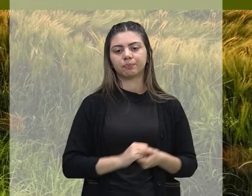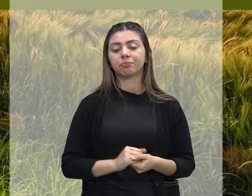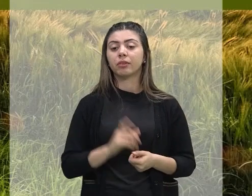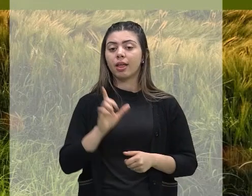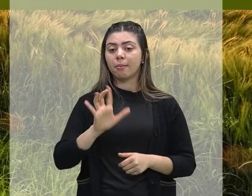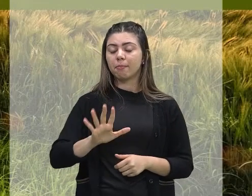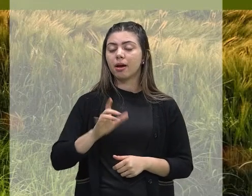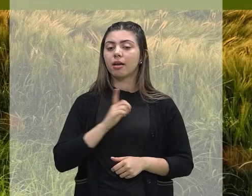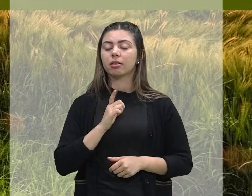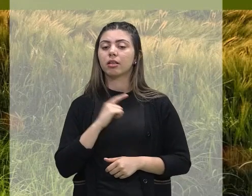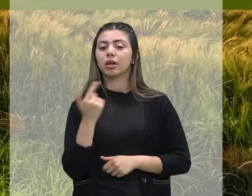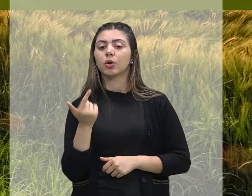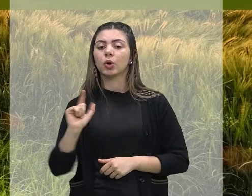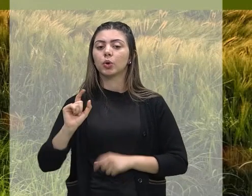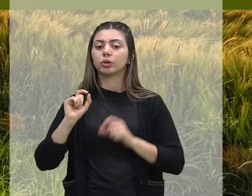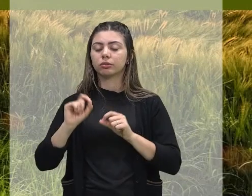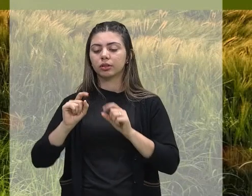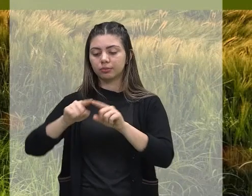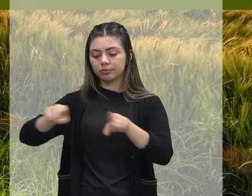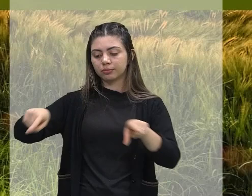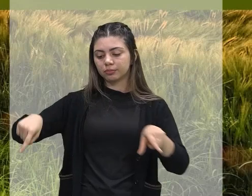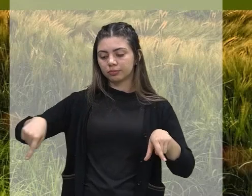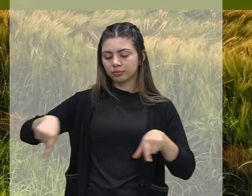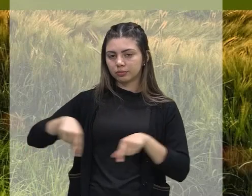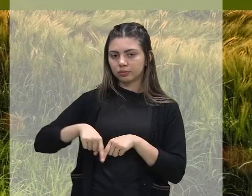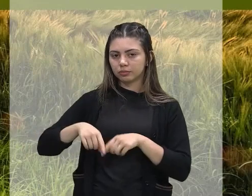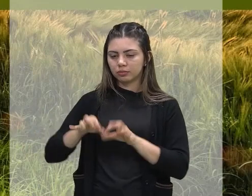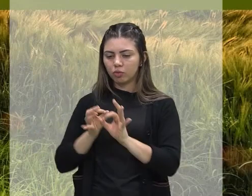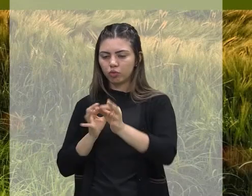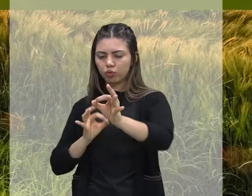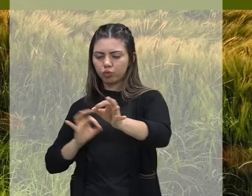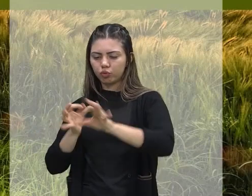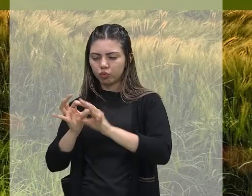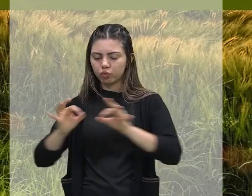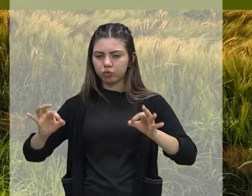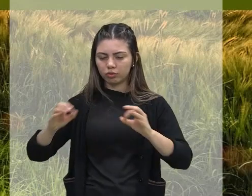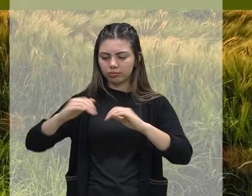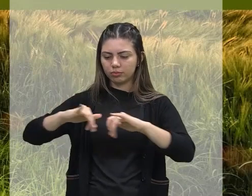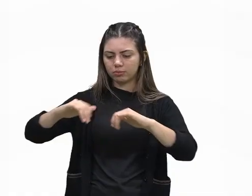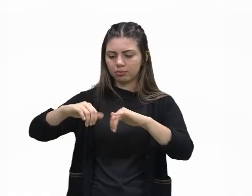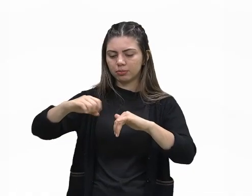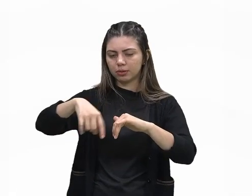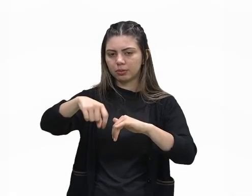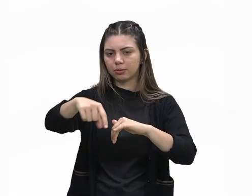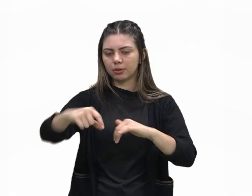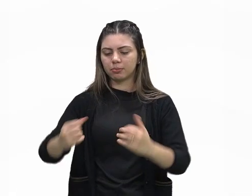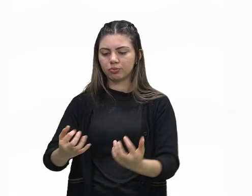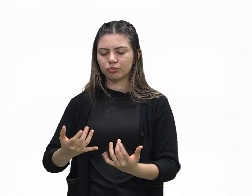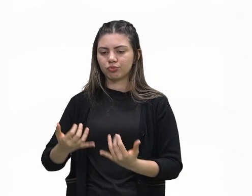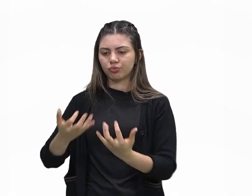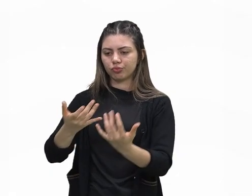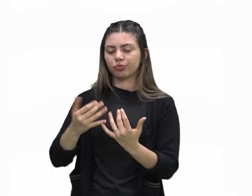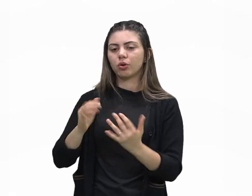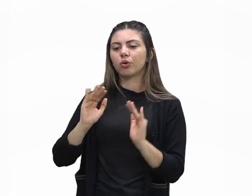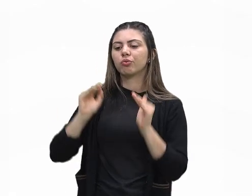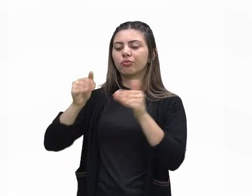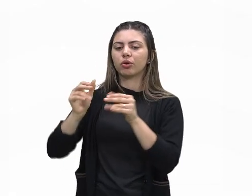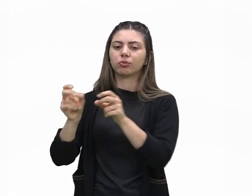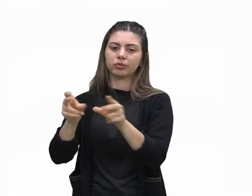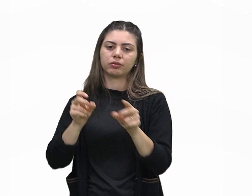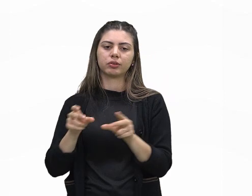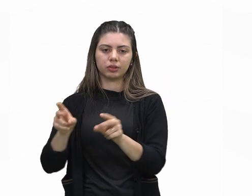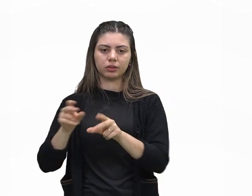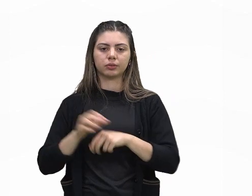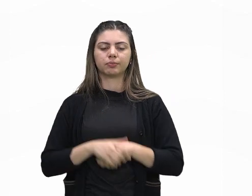agronegócio, que trabalha com uma amplitude maior. Vamos ver aqui o agronegócio. Resumindo